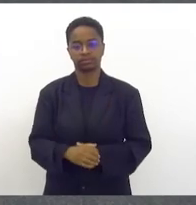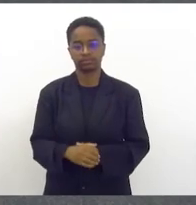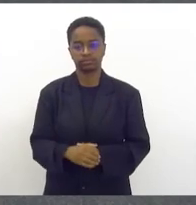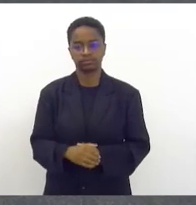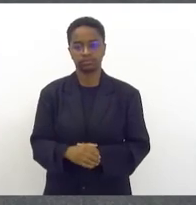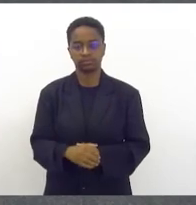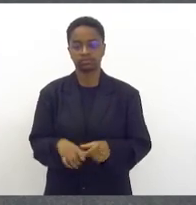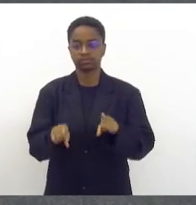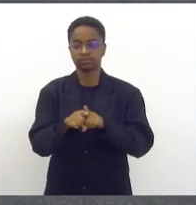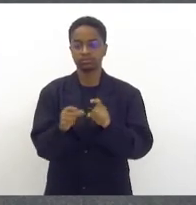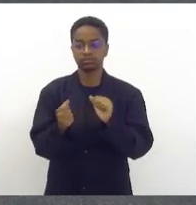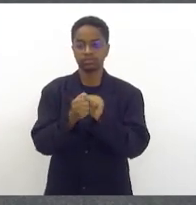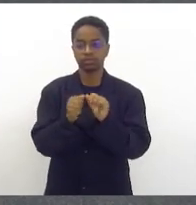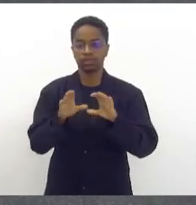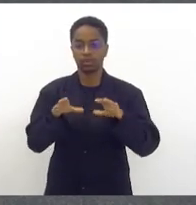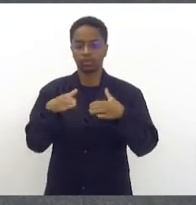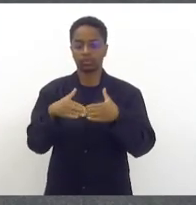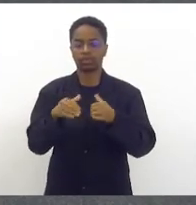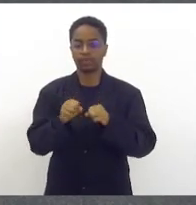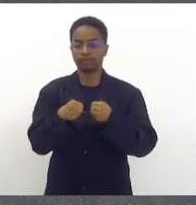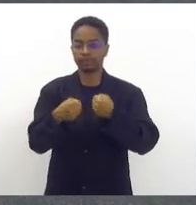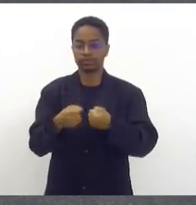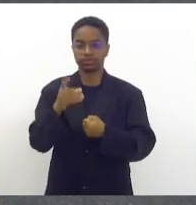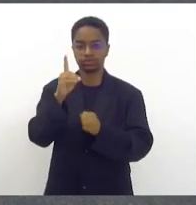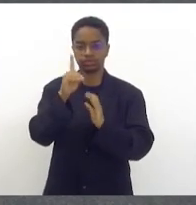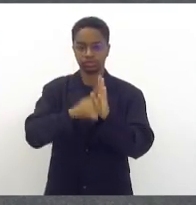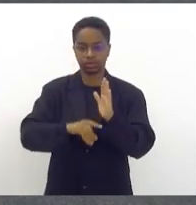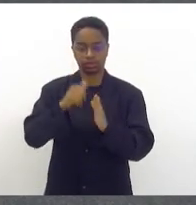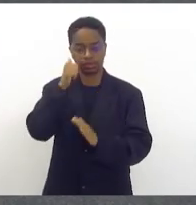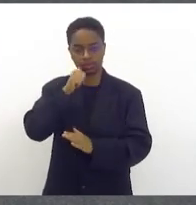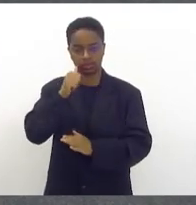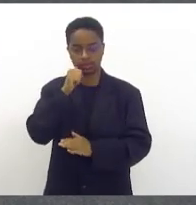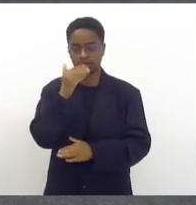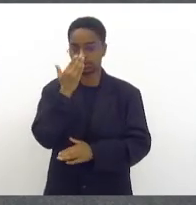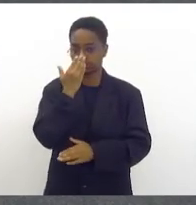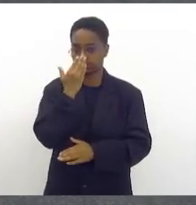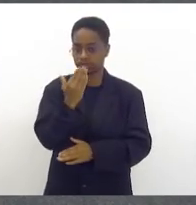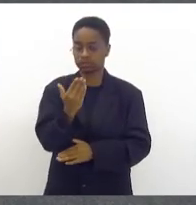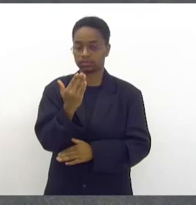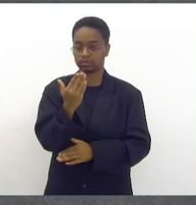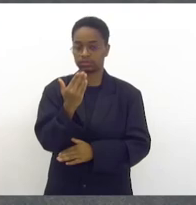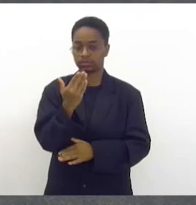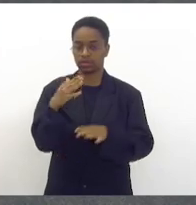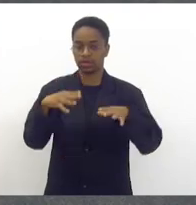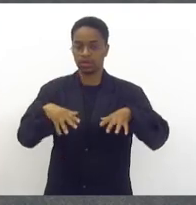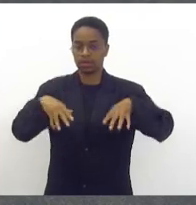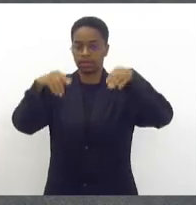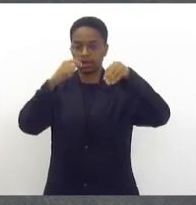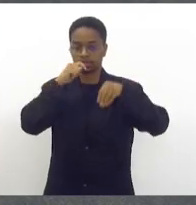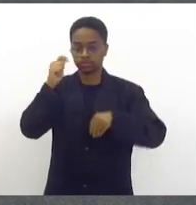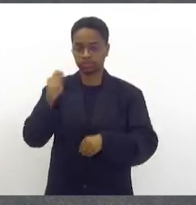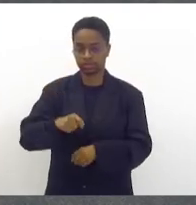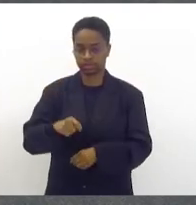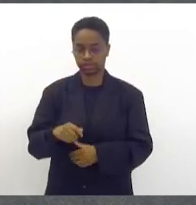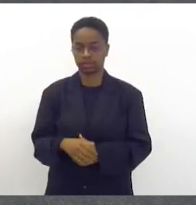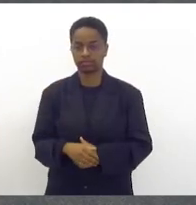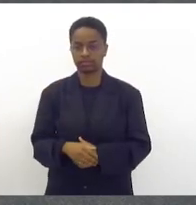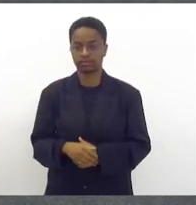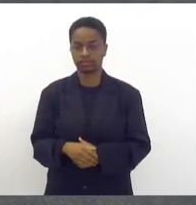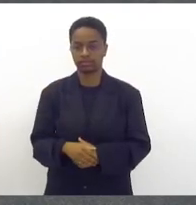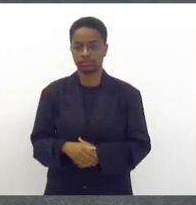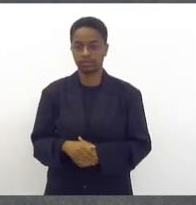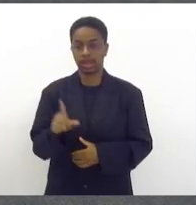Janeiro, junto à Comissão de Defesa dos Direitos da Mulher, ali em frente ao Palácio Tiradentes, né, nossa